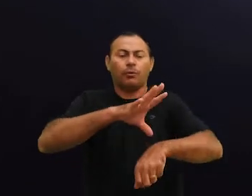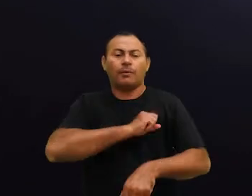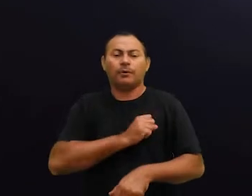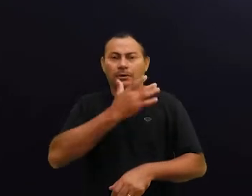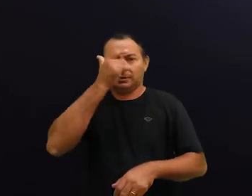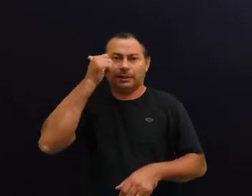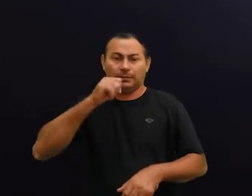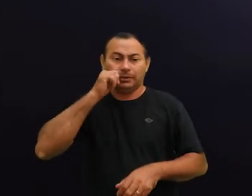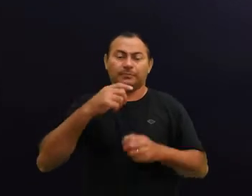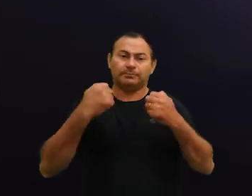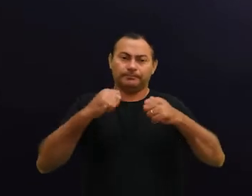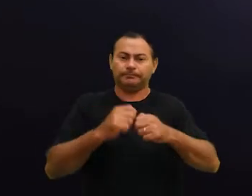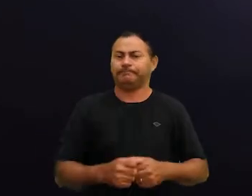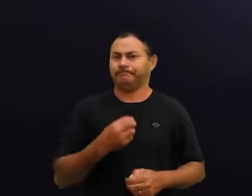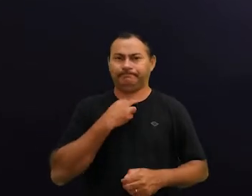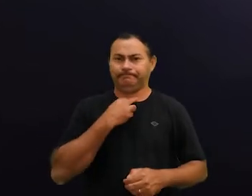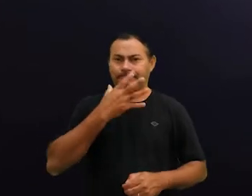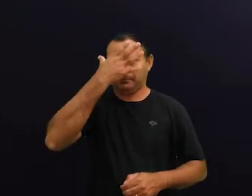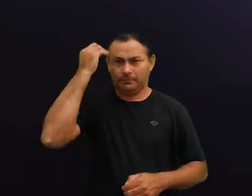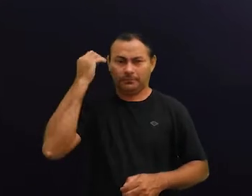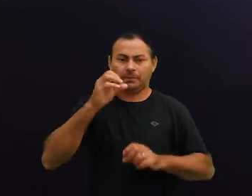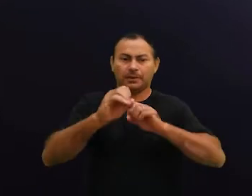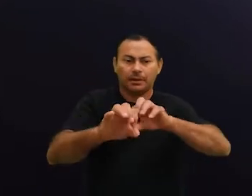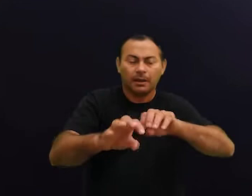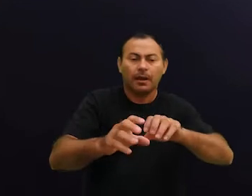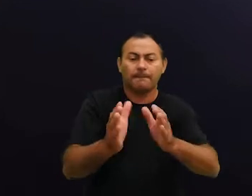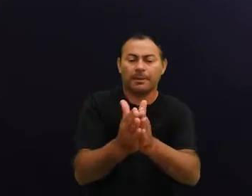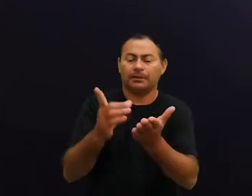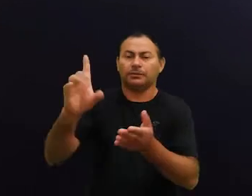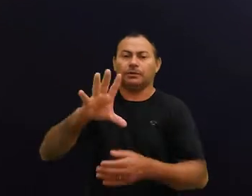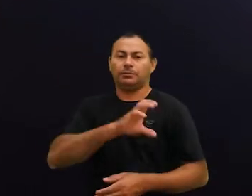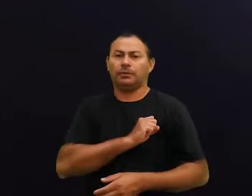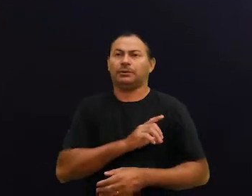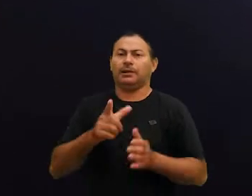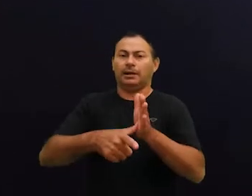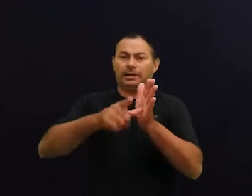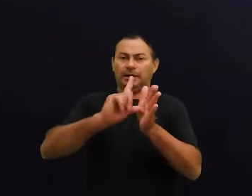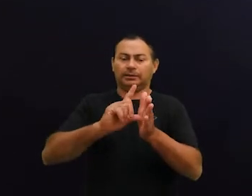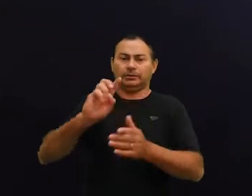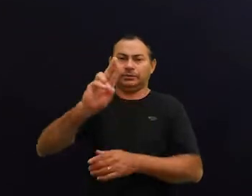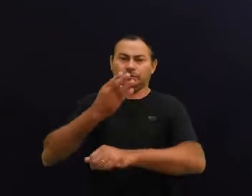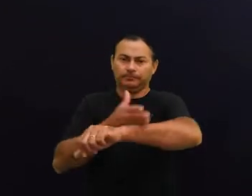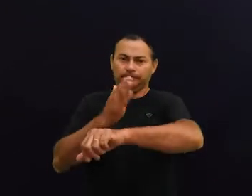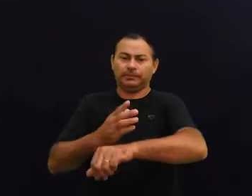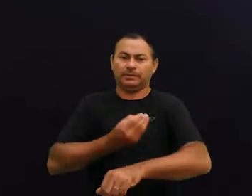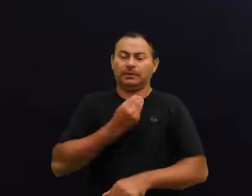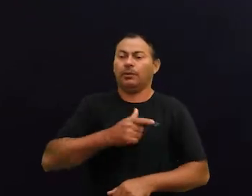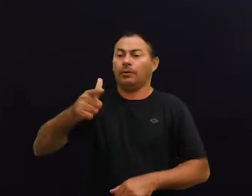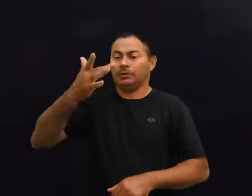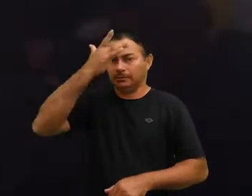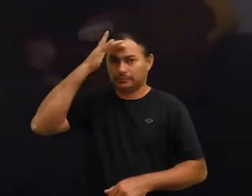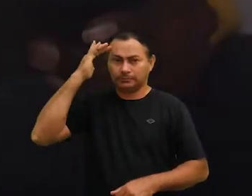para aquela mulher. Não podemos nos esquecer de passar a palavra de Deus pelo amor de Deus antes de aplicá-la na vida de